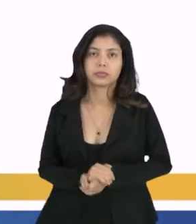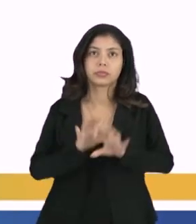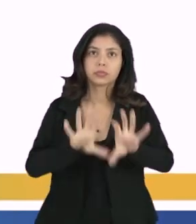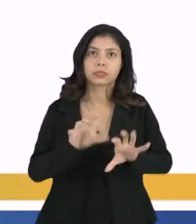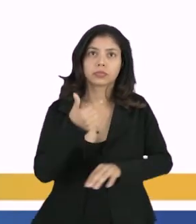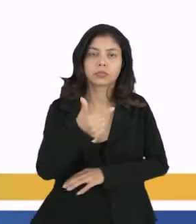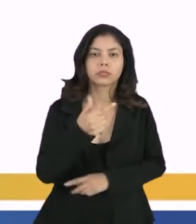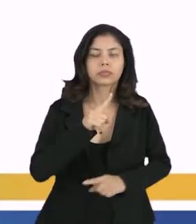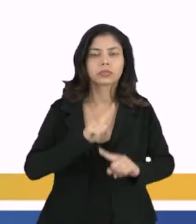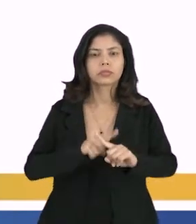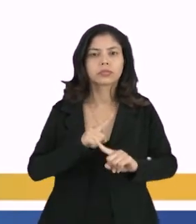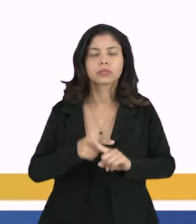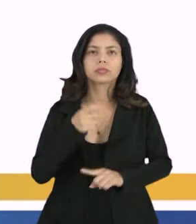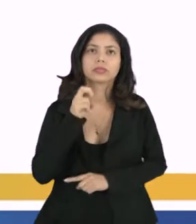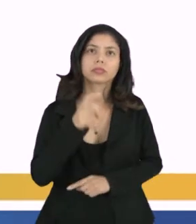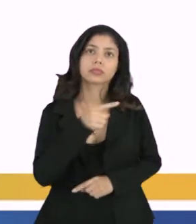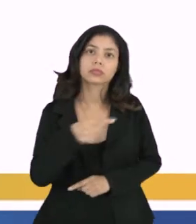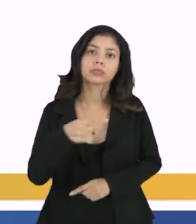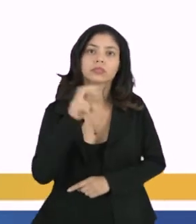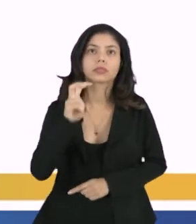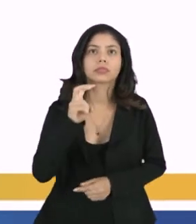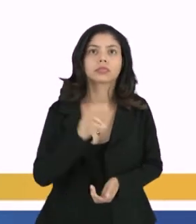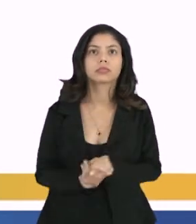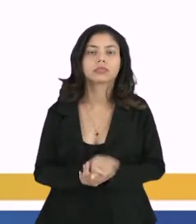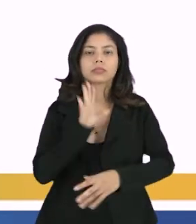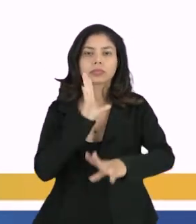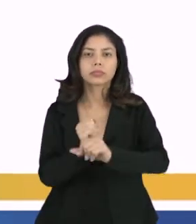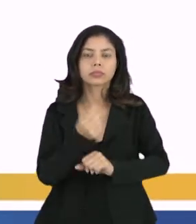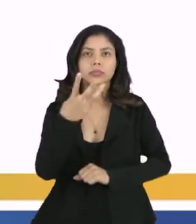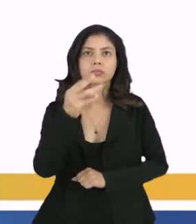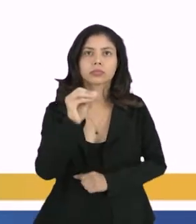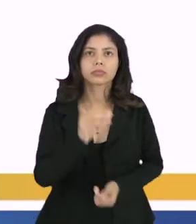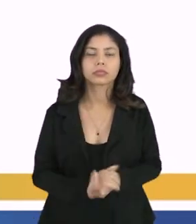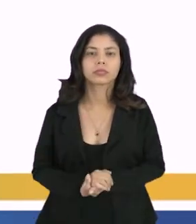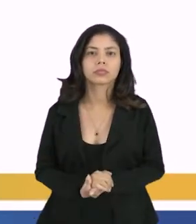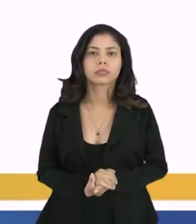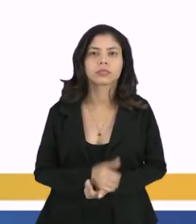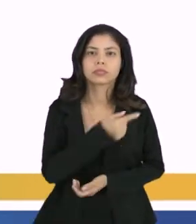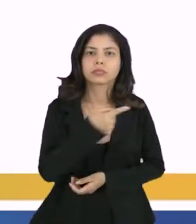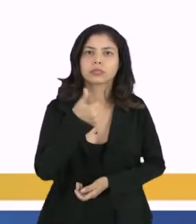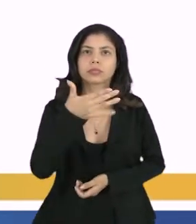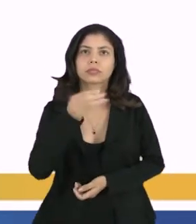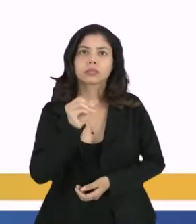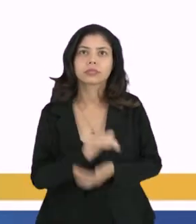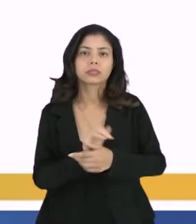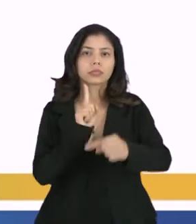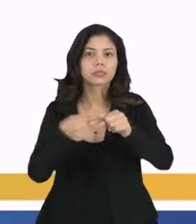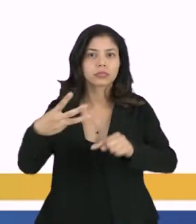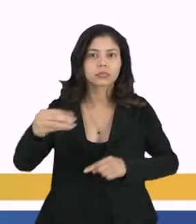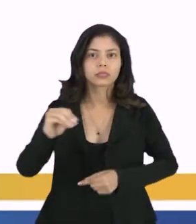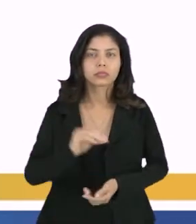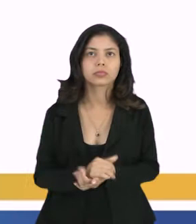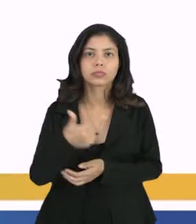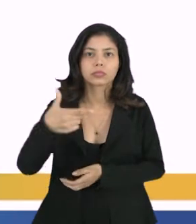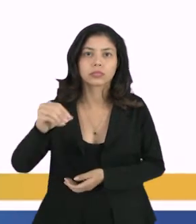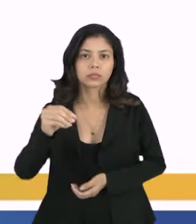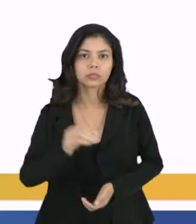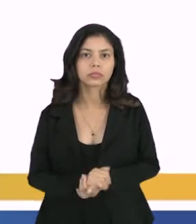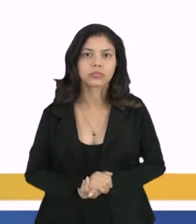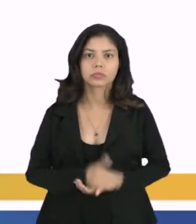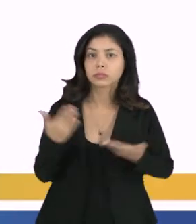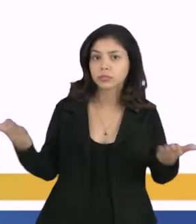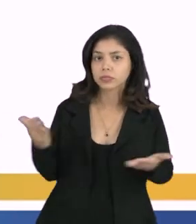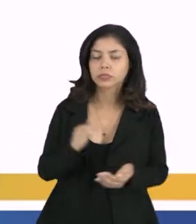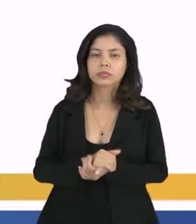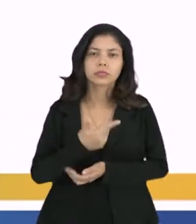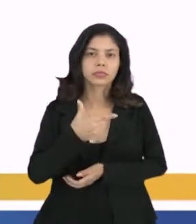fica 2 multiplicado por menos 5 somado com 30. Então, dá menos 10 mais 30, 20. Opa,